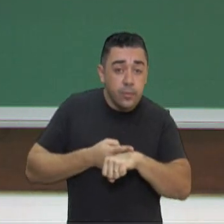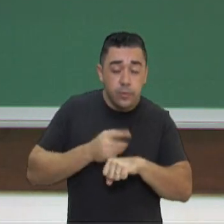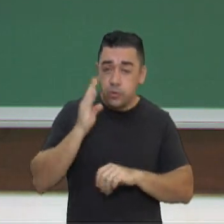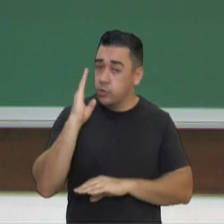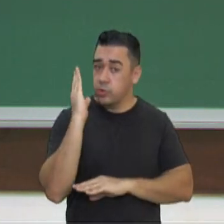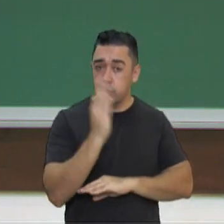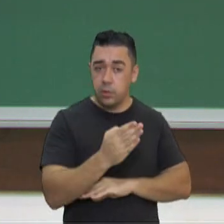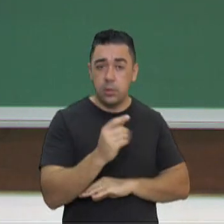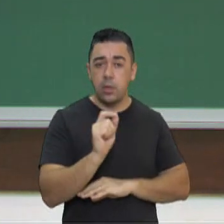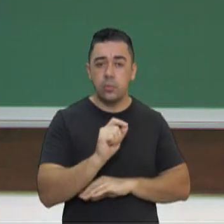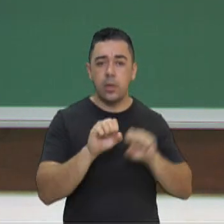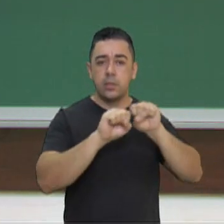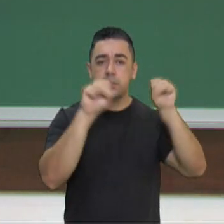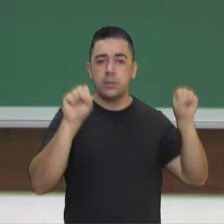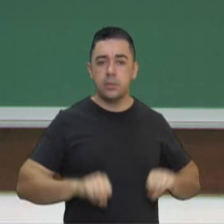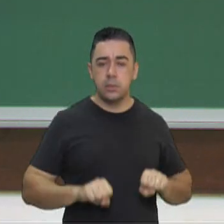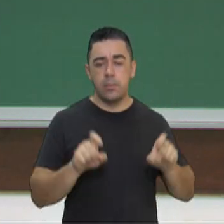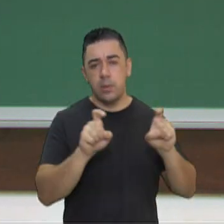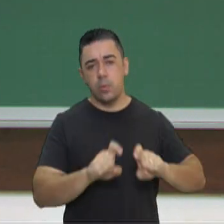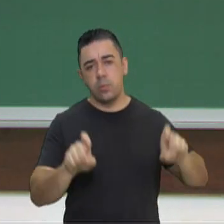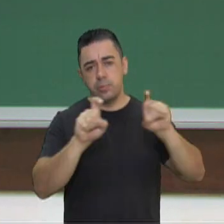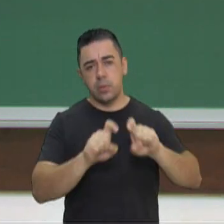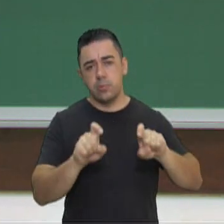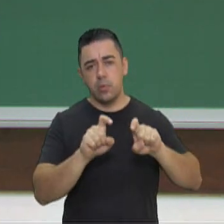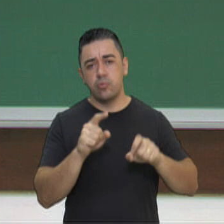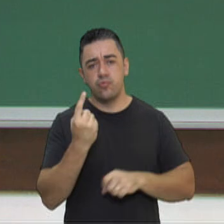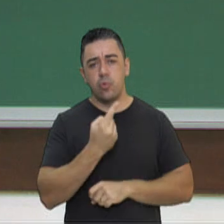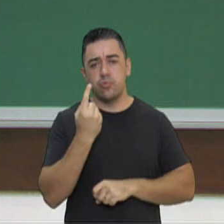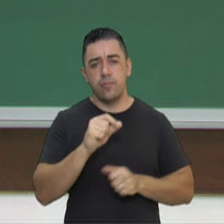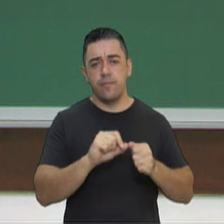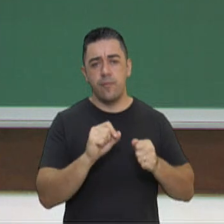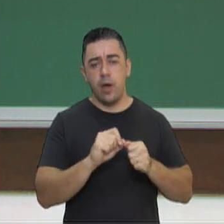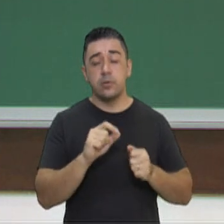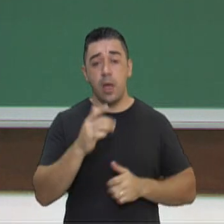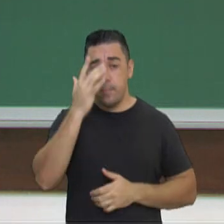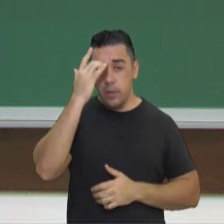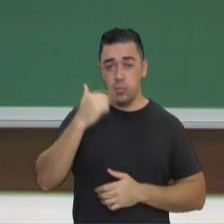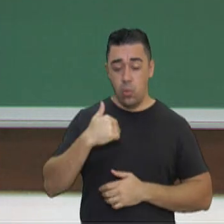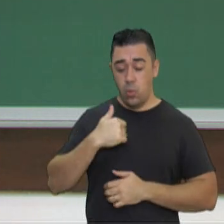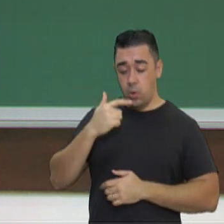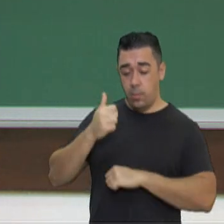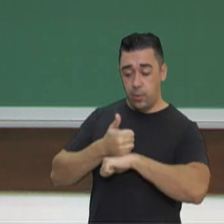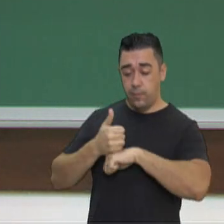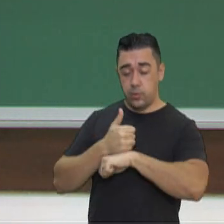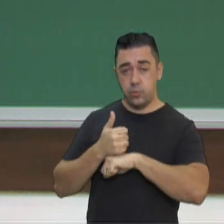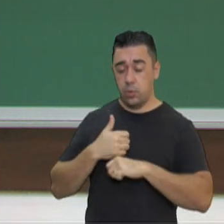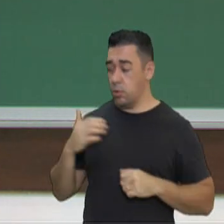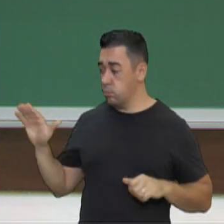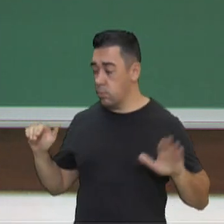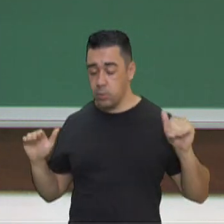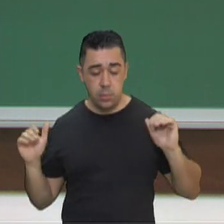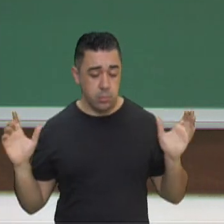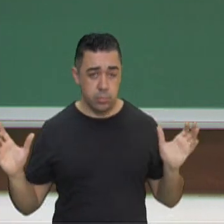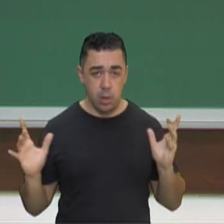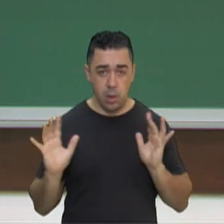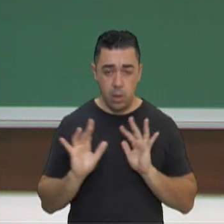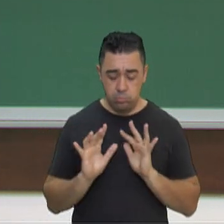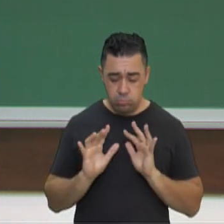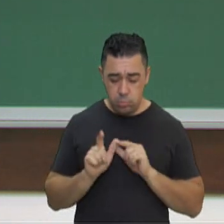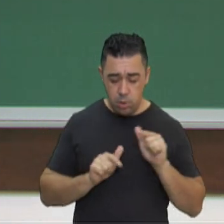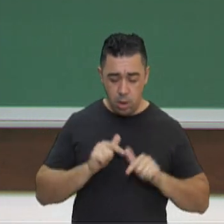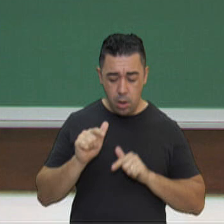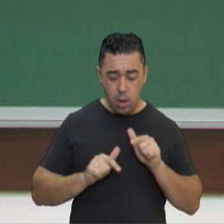diretamente para sistemas, programas de computador. E aí os meteorologistas se unem, né, estão lá